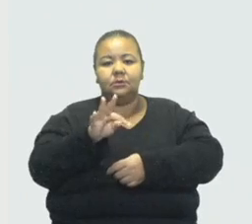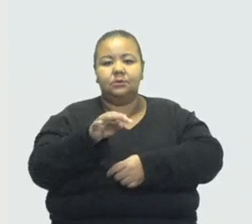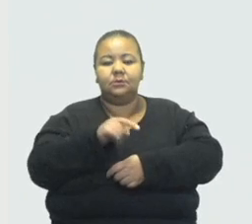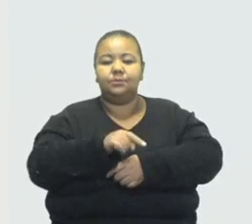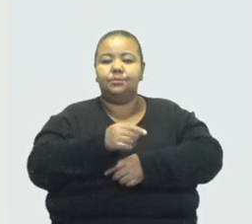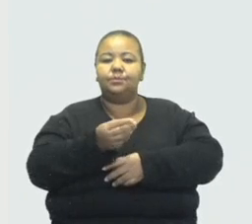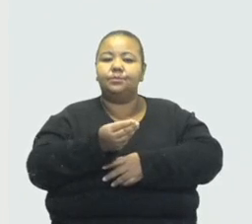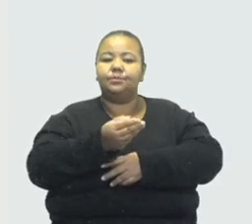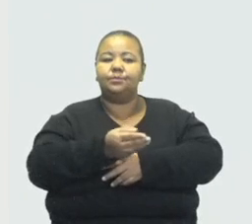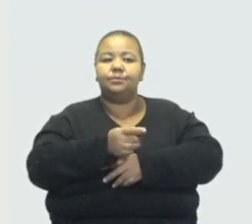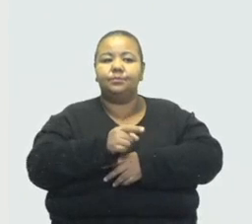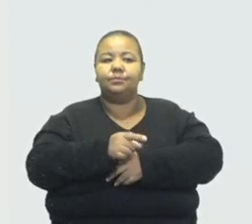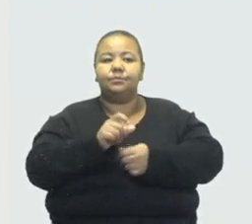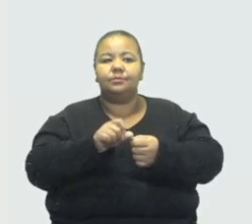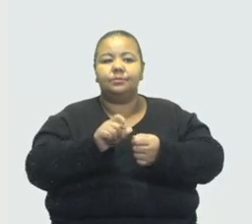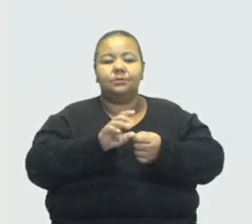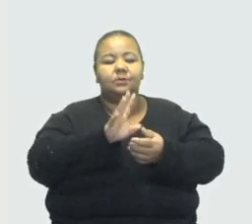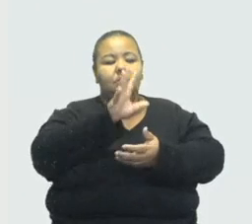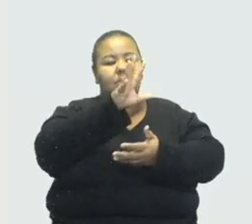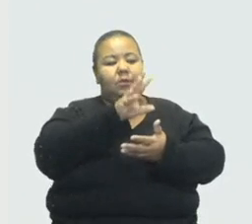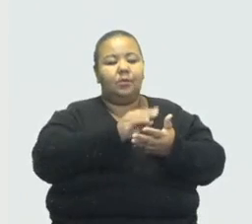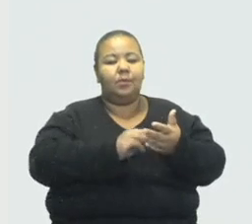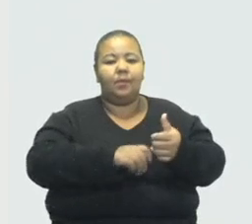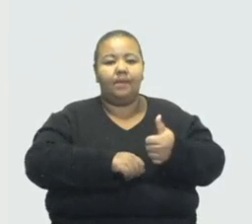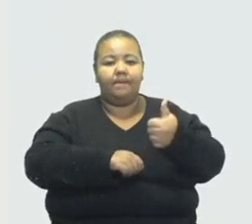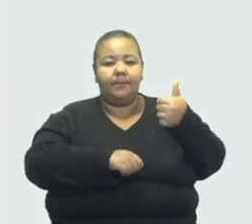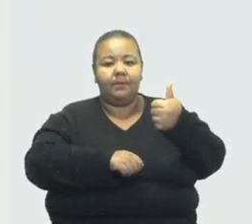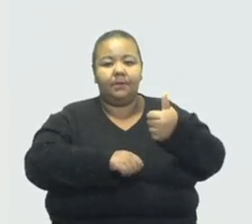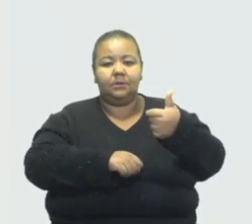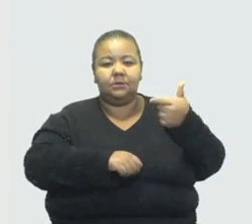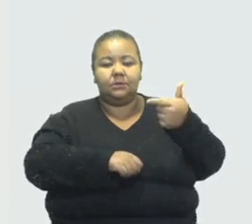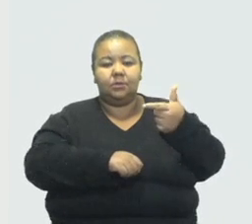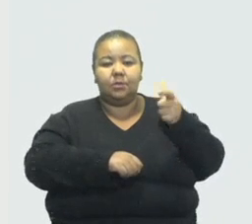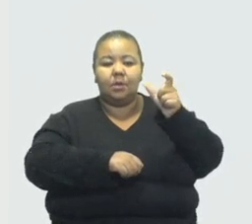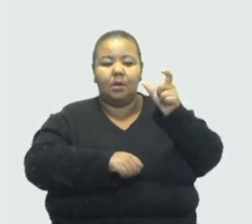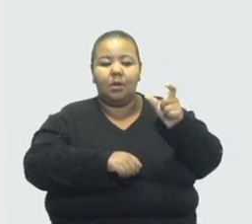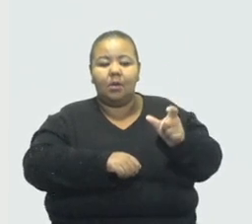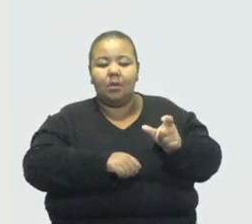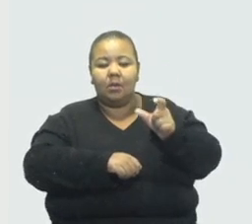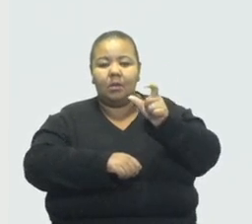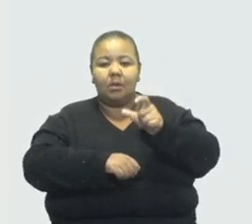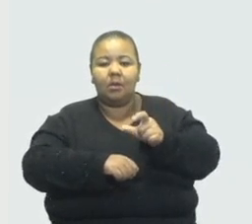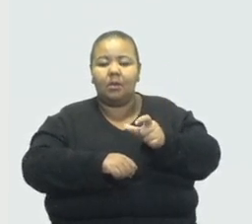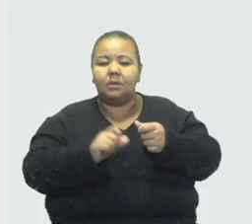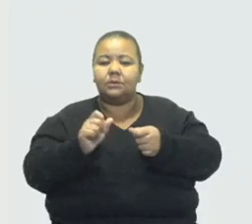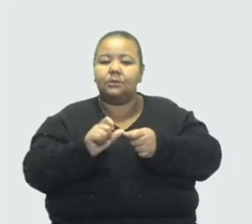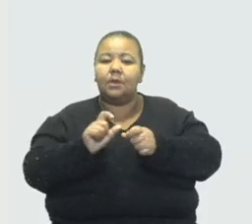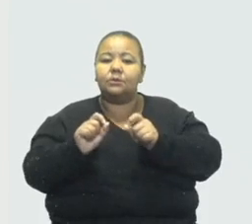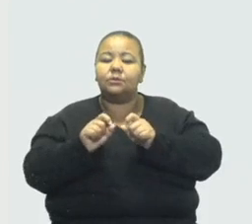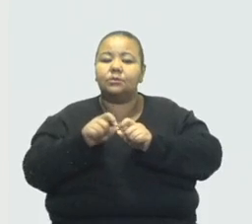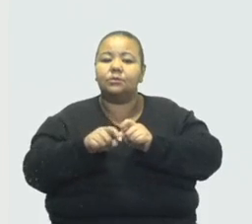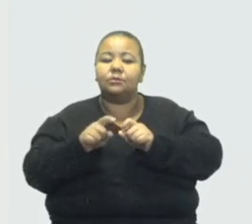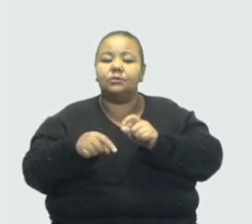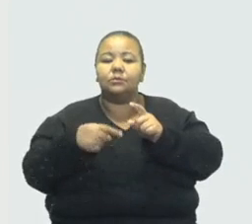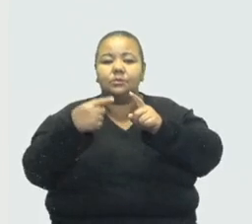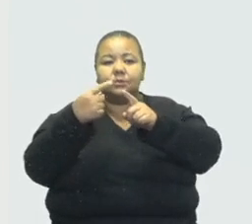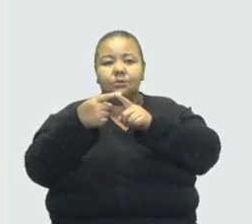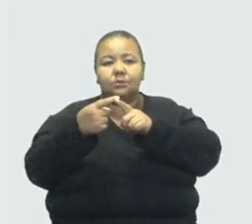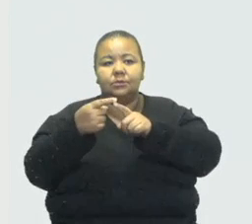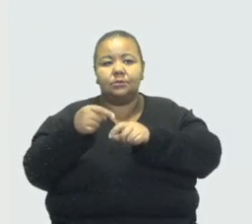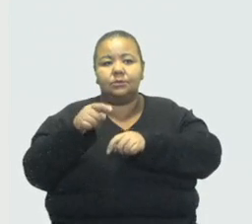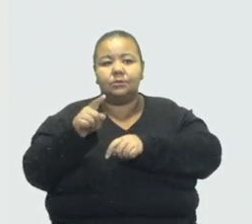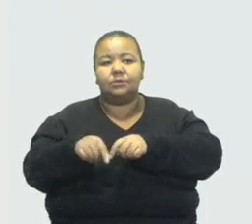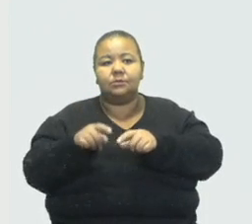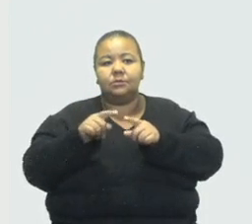determinante, a gente copiou a primeira e a segunda coluna. E agora, o que a gente vai fazer, professora? A gente vai multiplicar os